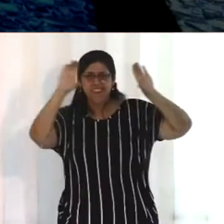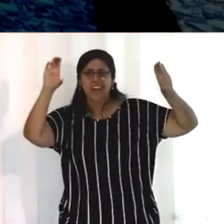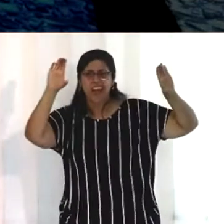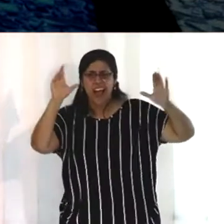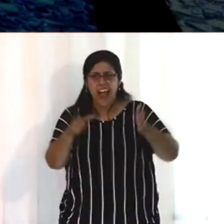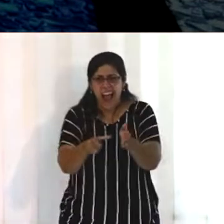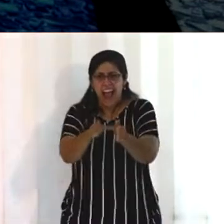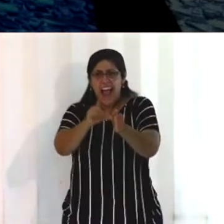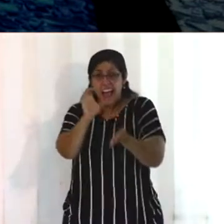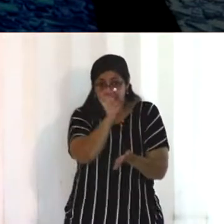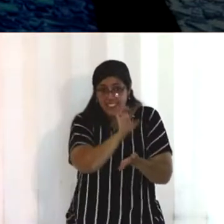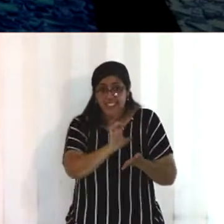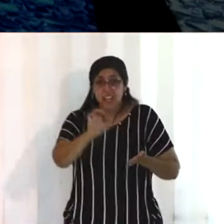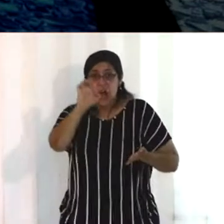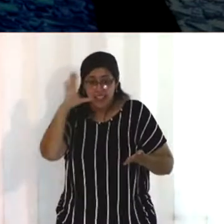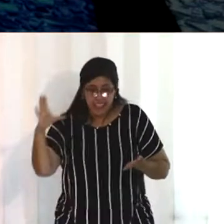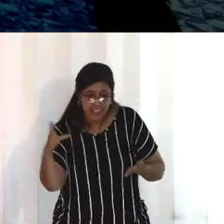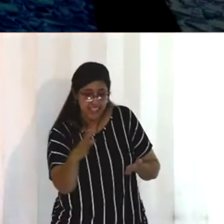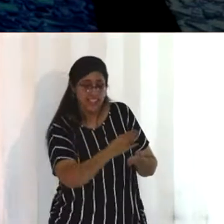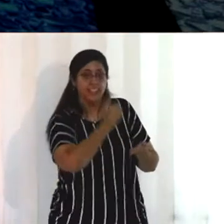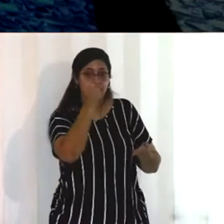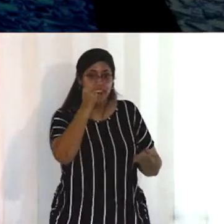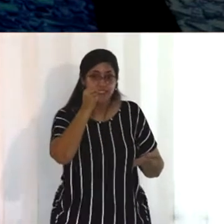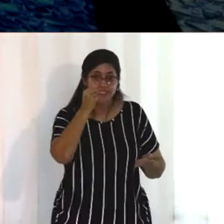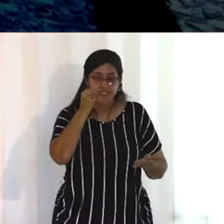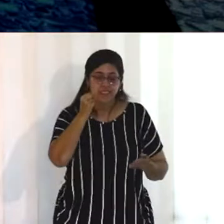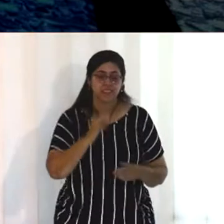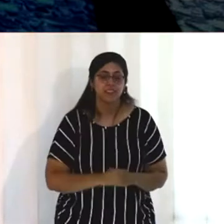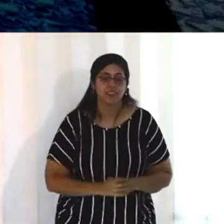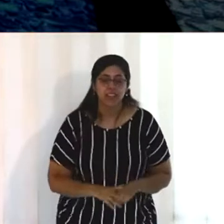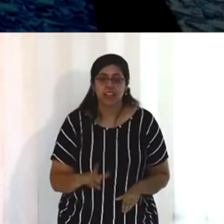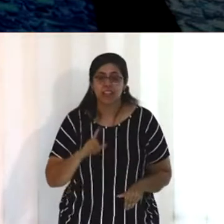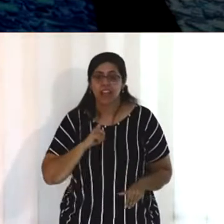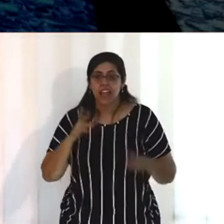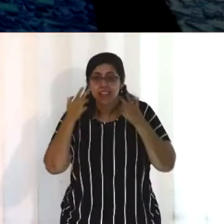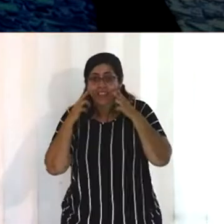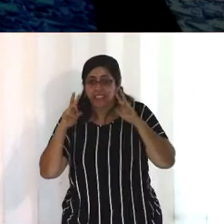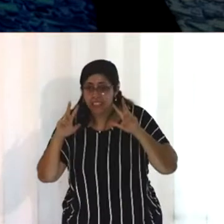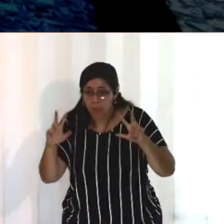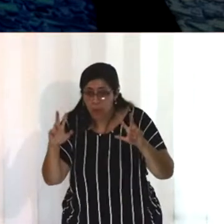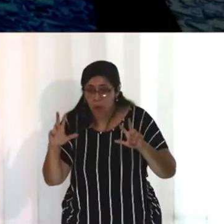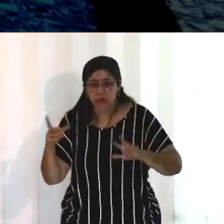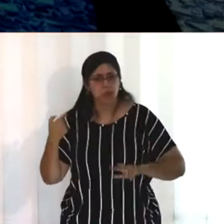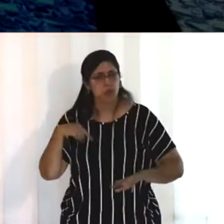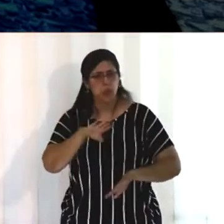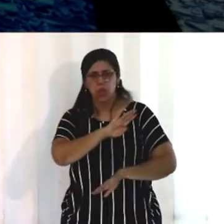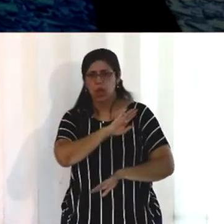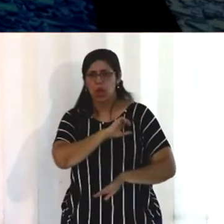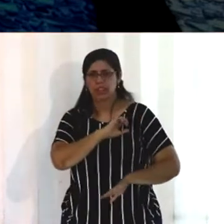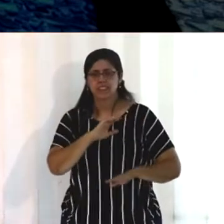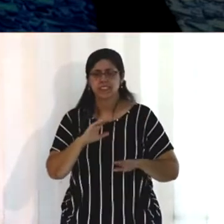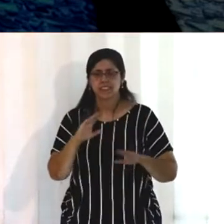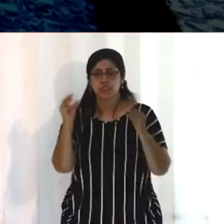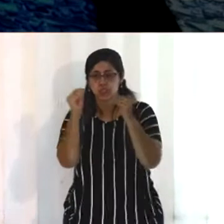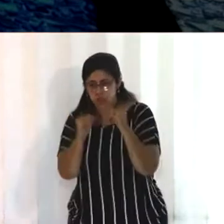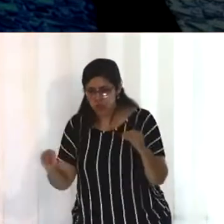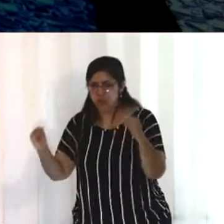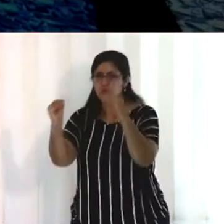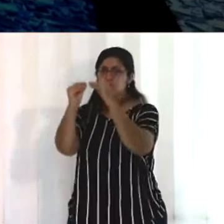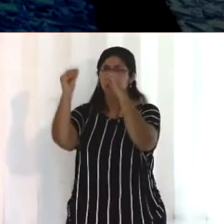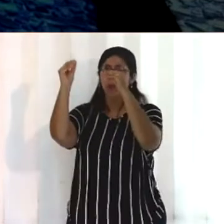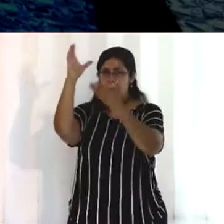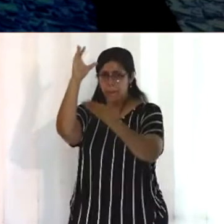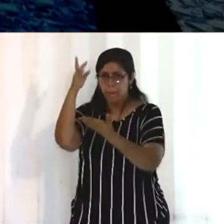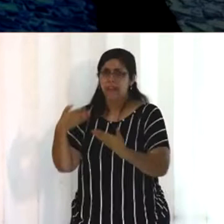sua trasladação, obteve bom testemunho, ou obteve testemunho de haver agradado a Deus. De fato,